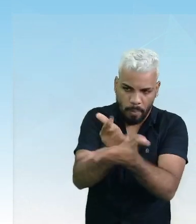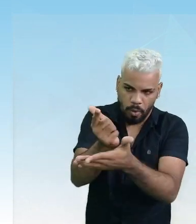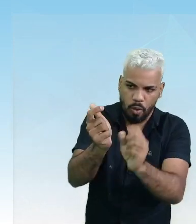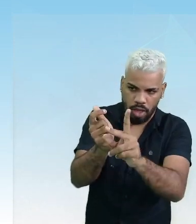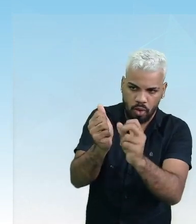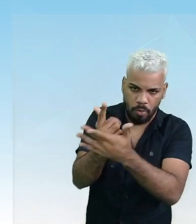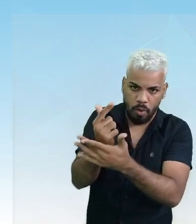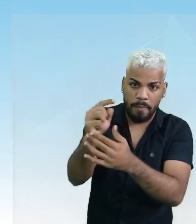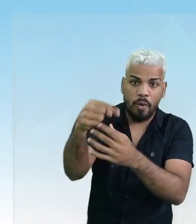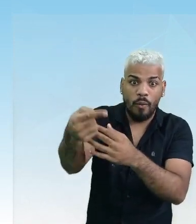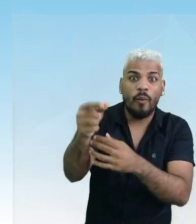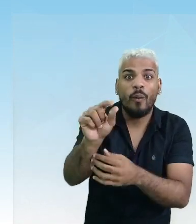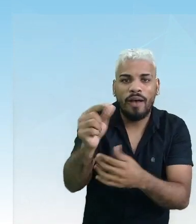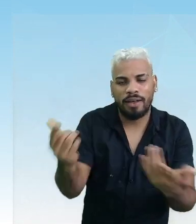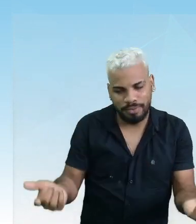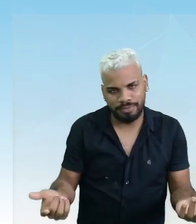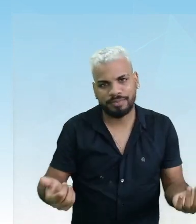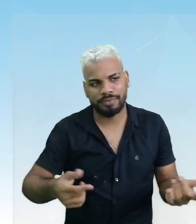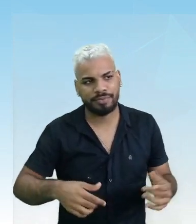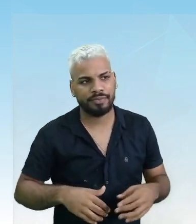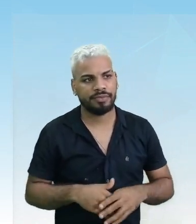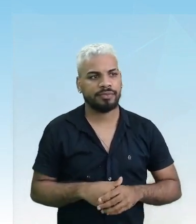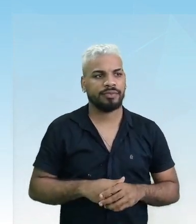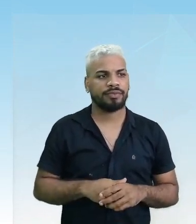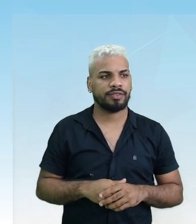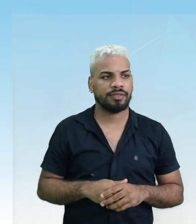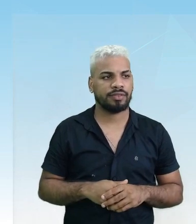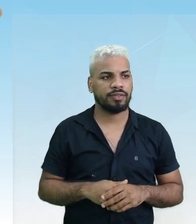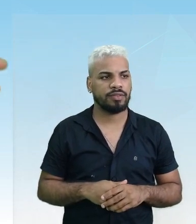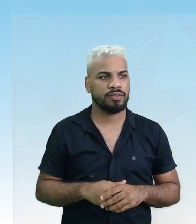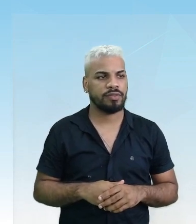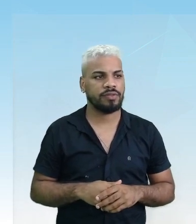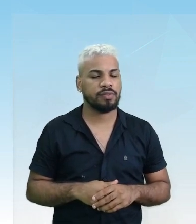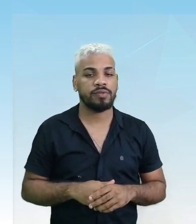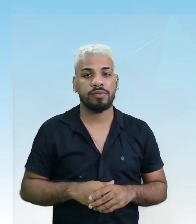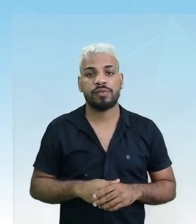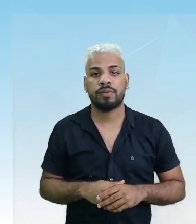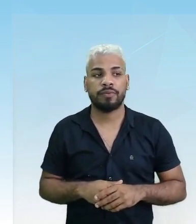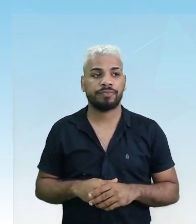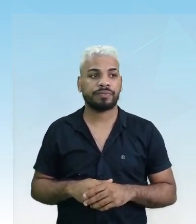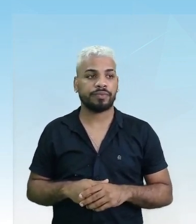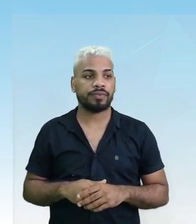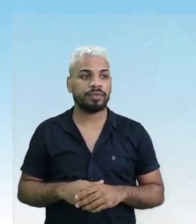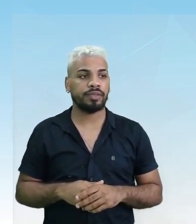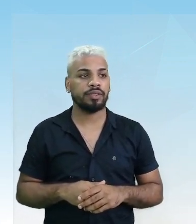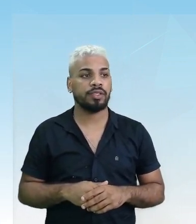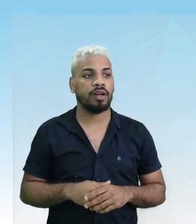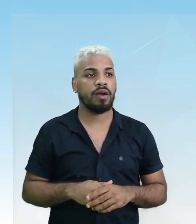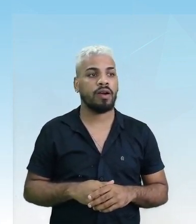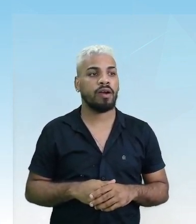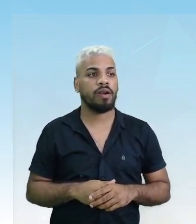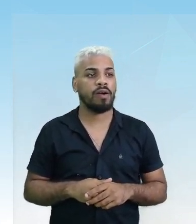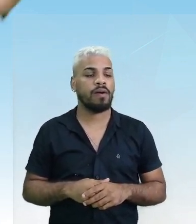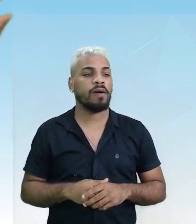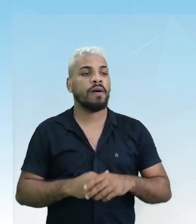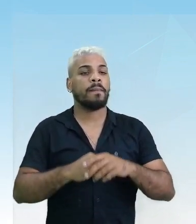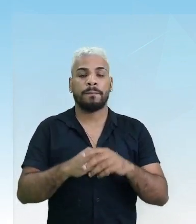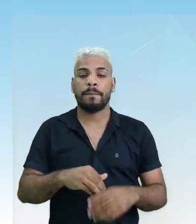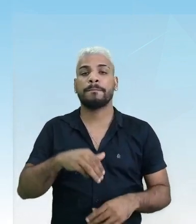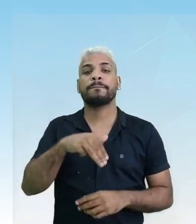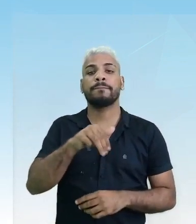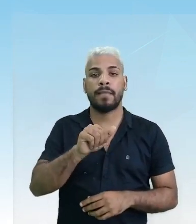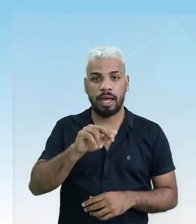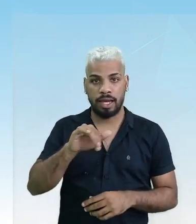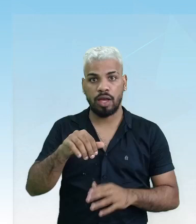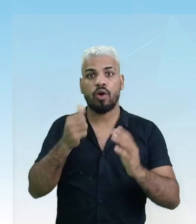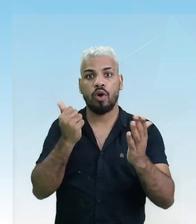a bola é o complemento verbal. Nesse caso, complemento verbal direto que nós vamos conhecer. Maria